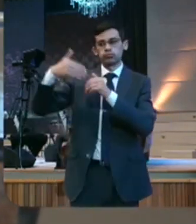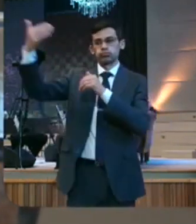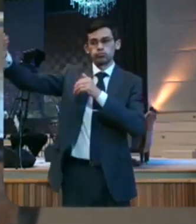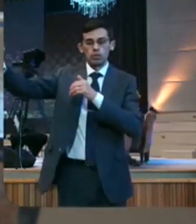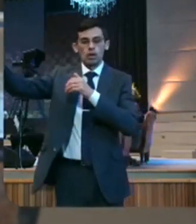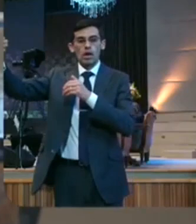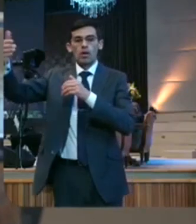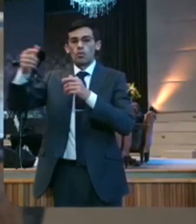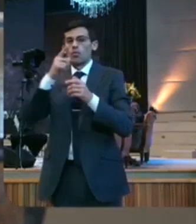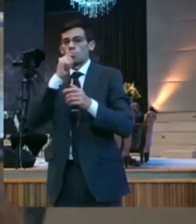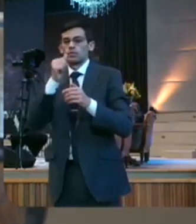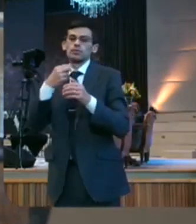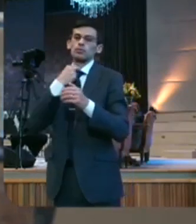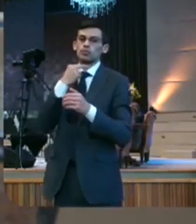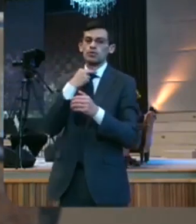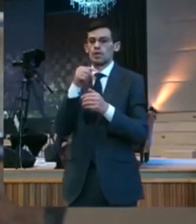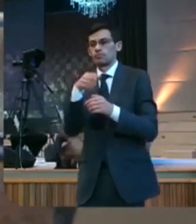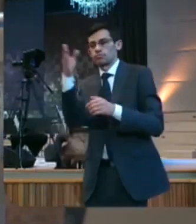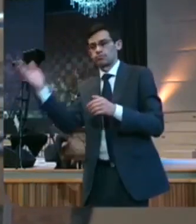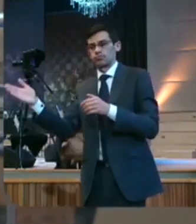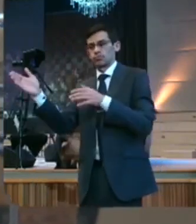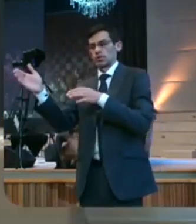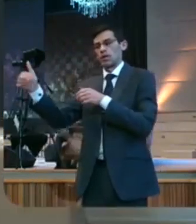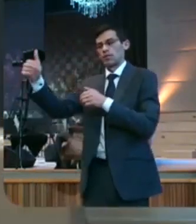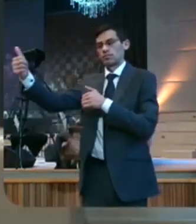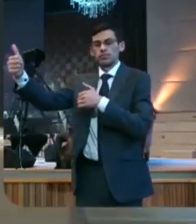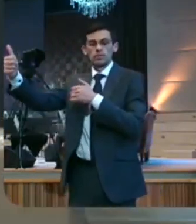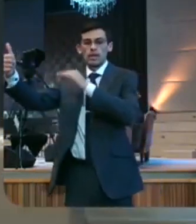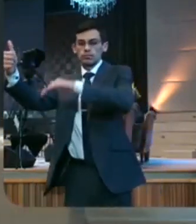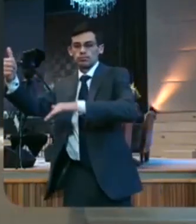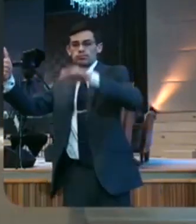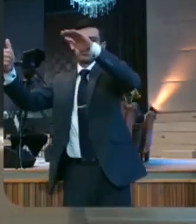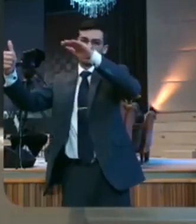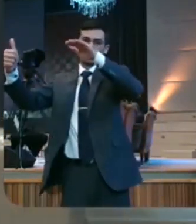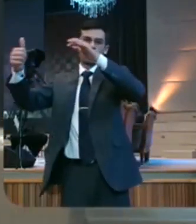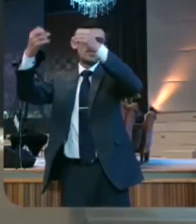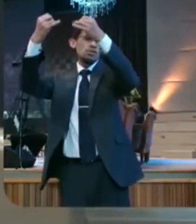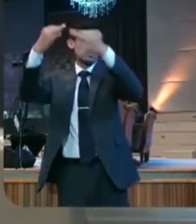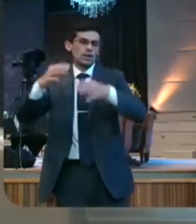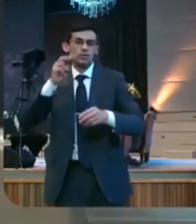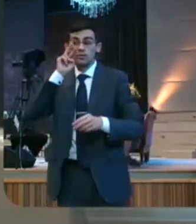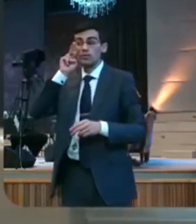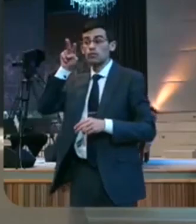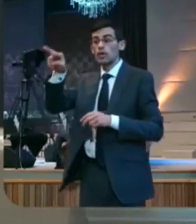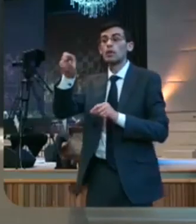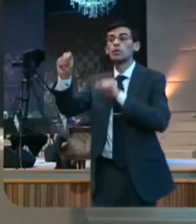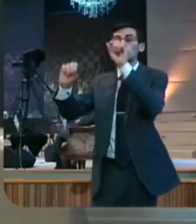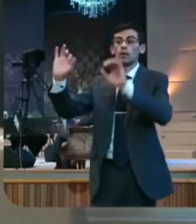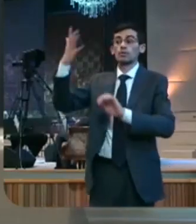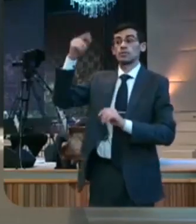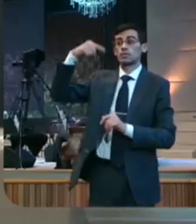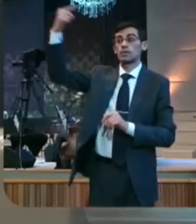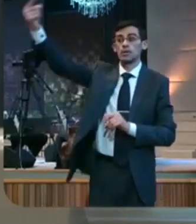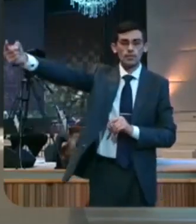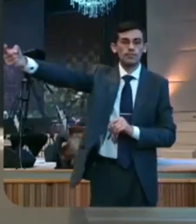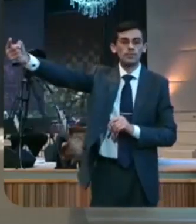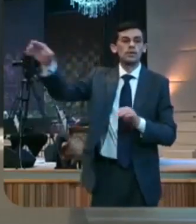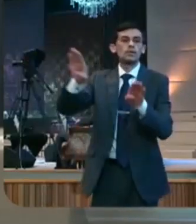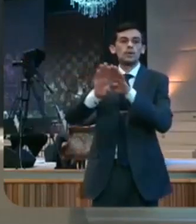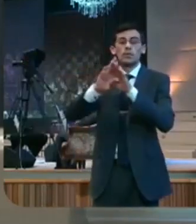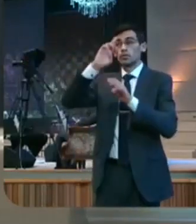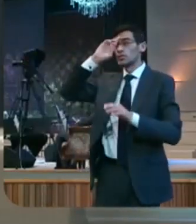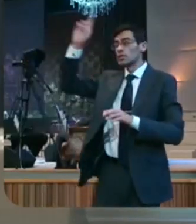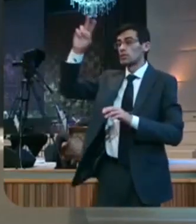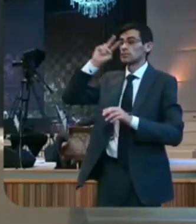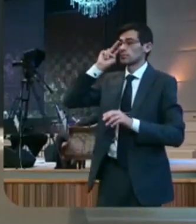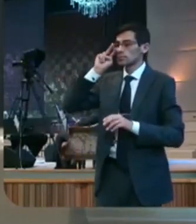das margens que não era margem natural, que era mais alta, e dali eles podiam ver o que estava acontecendo, e o Senhor queria que